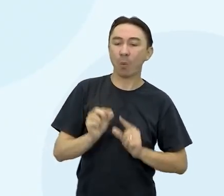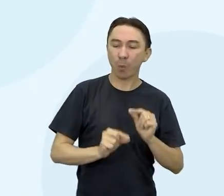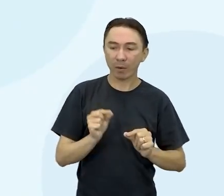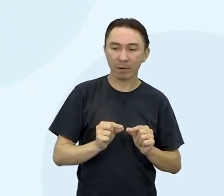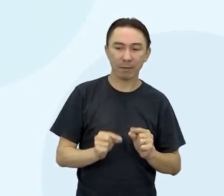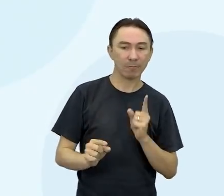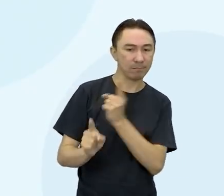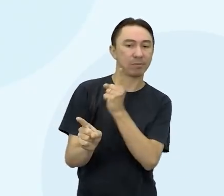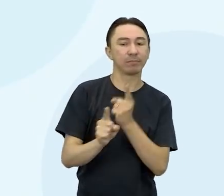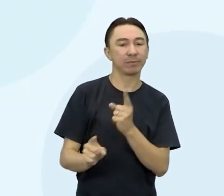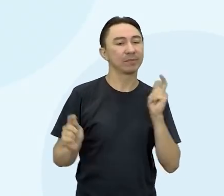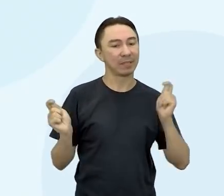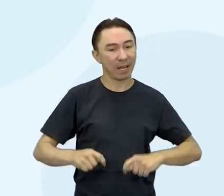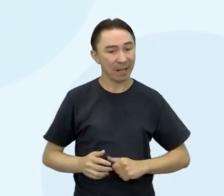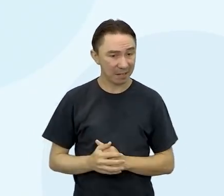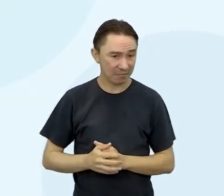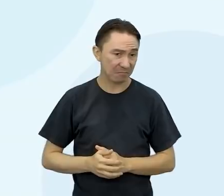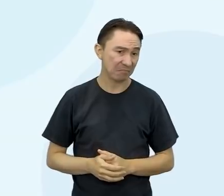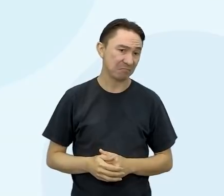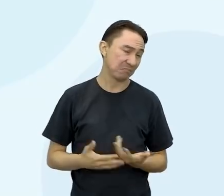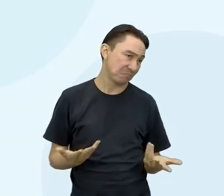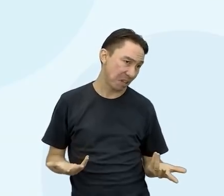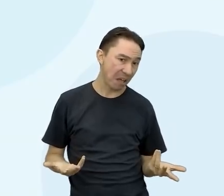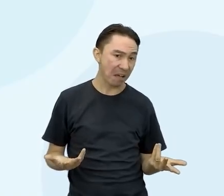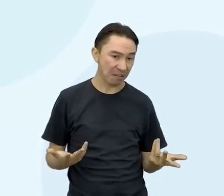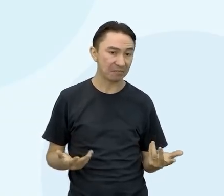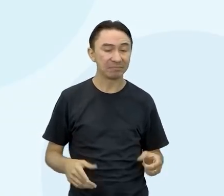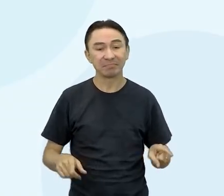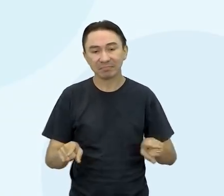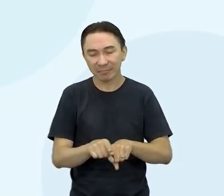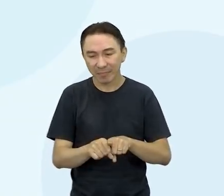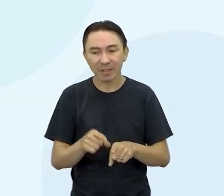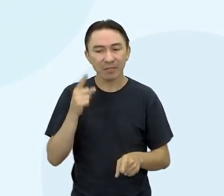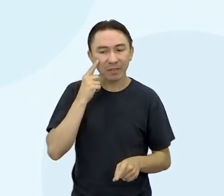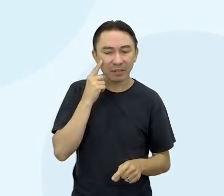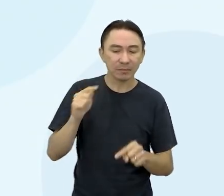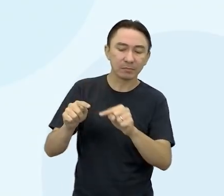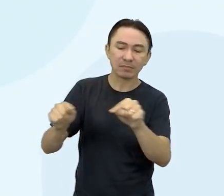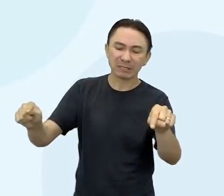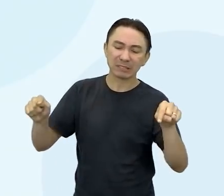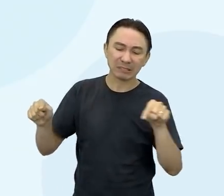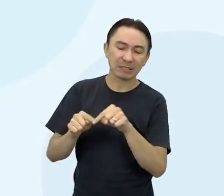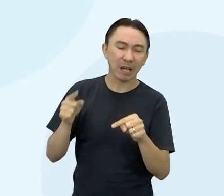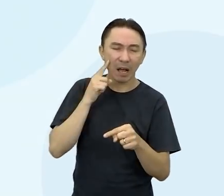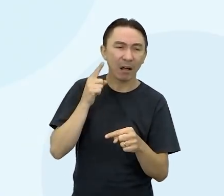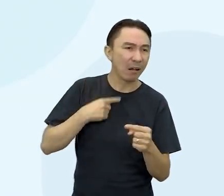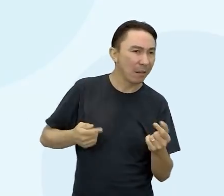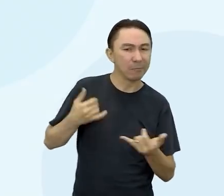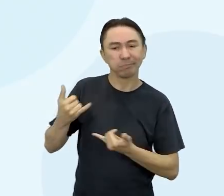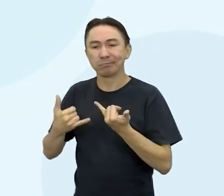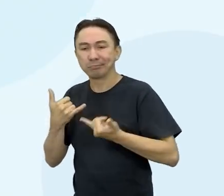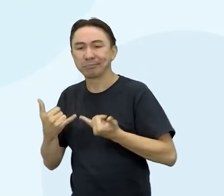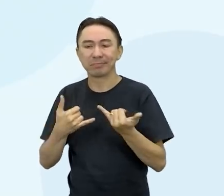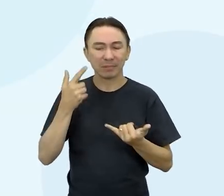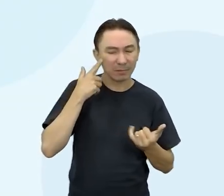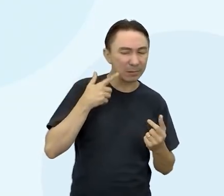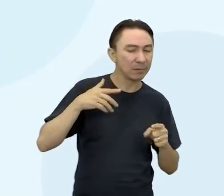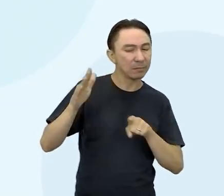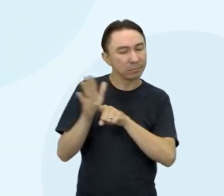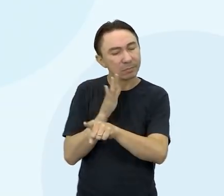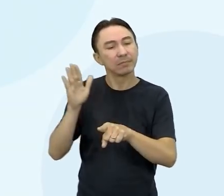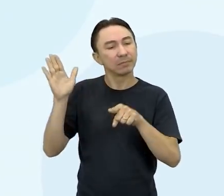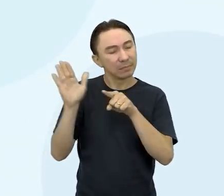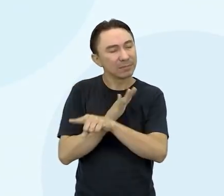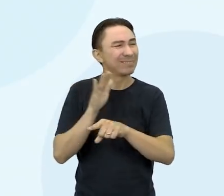uma ótima sugestão para a gente pensar, observações também em sala de aula, enfim, dinâmicas. Tem várias opções do que a gente